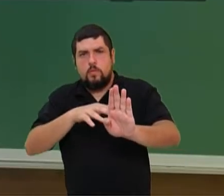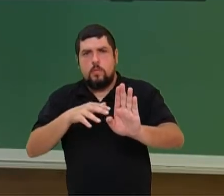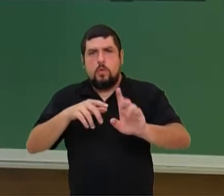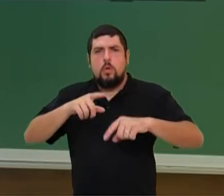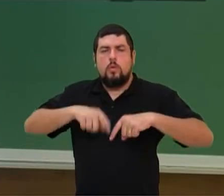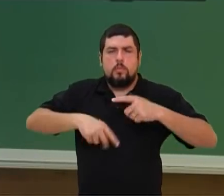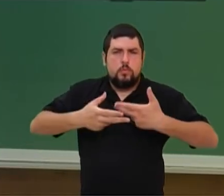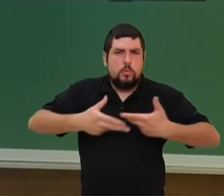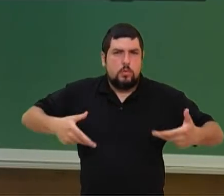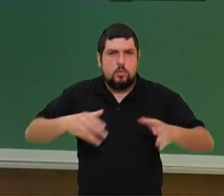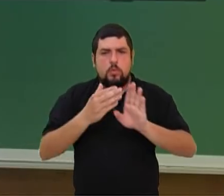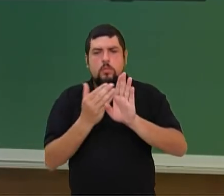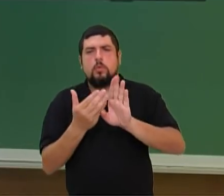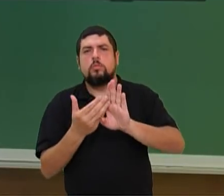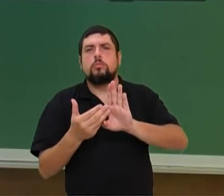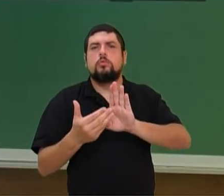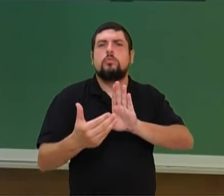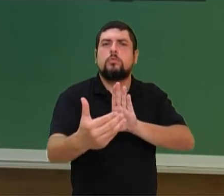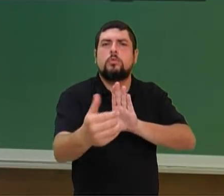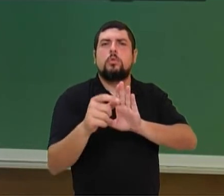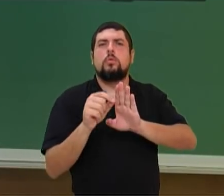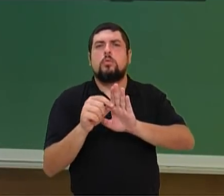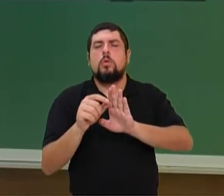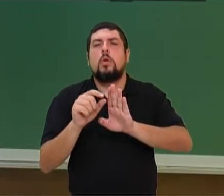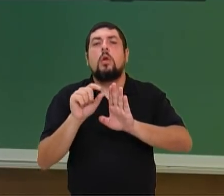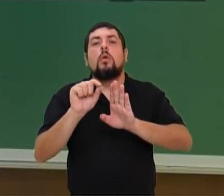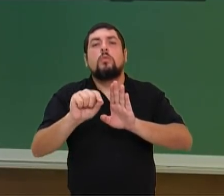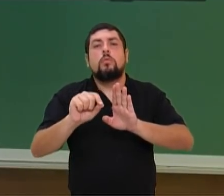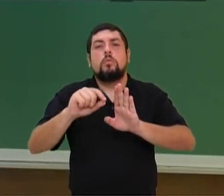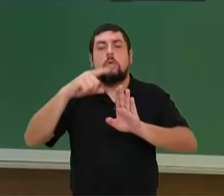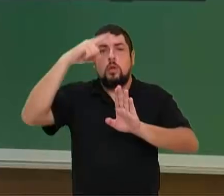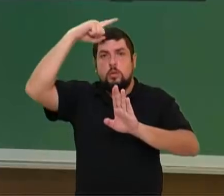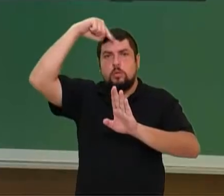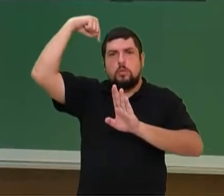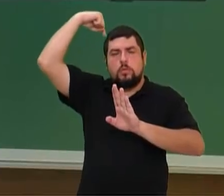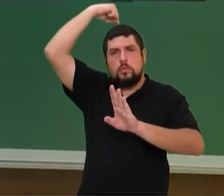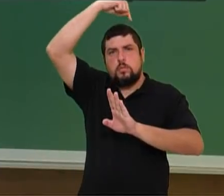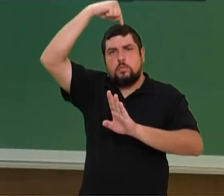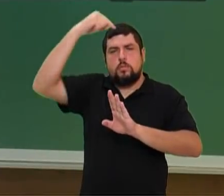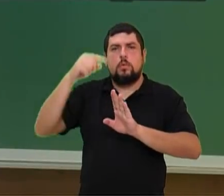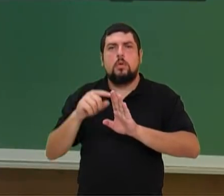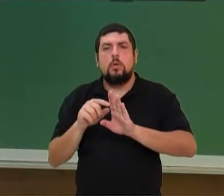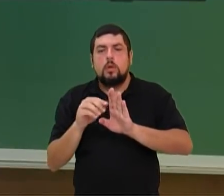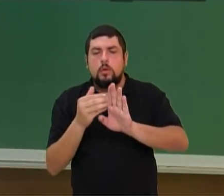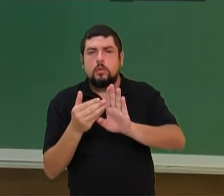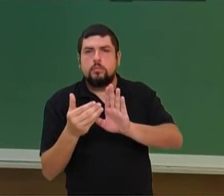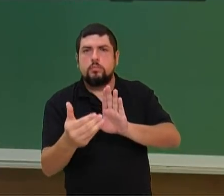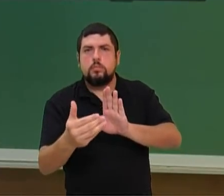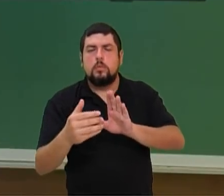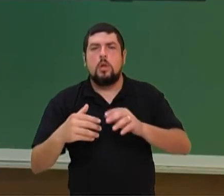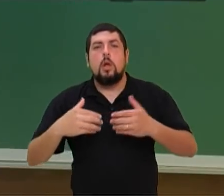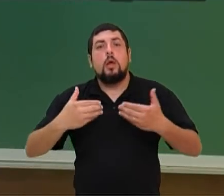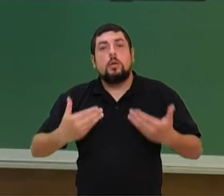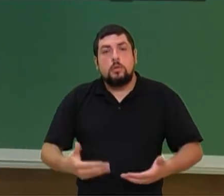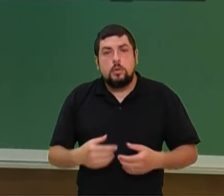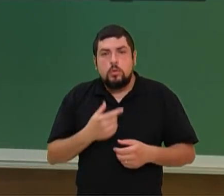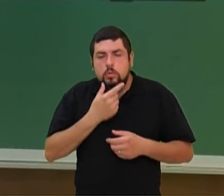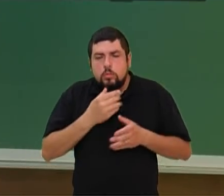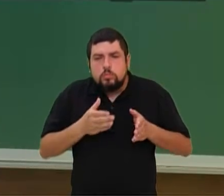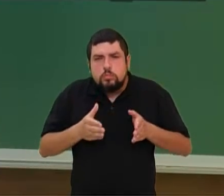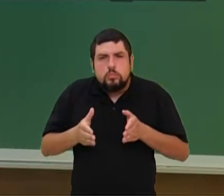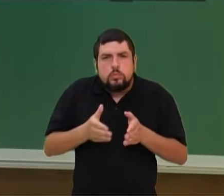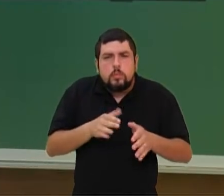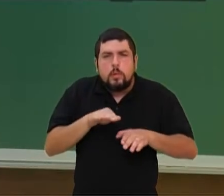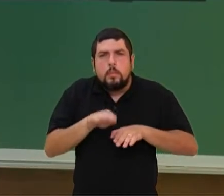material. Ou seja, é o caminho que o homem tem que seguir na sua conduta correta. E isso leva ele a ter uma ética